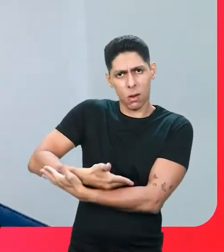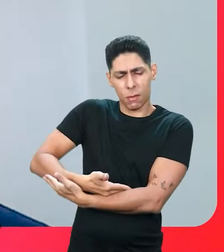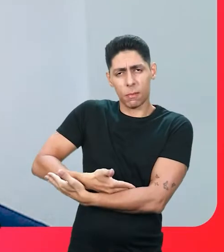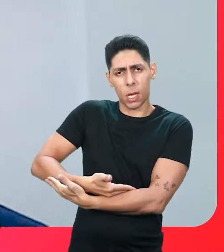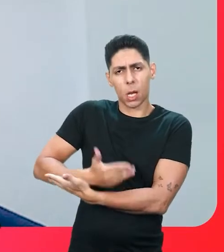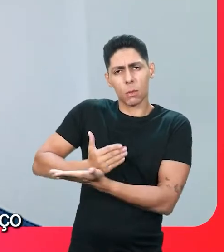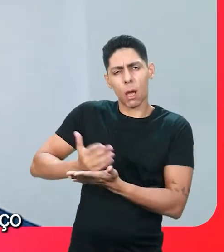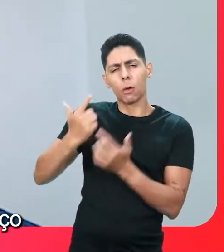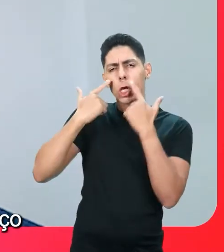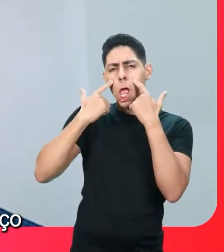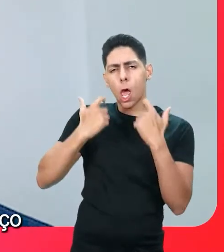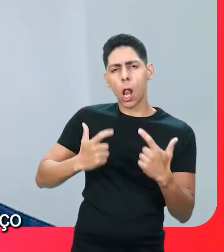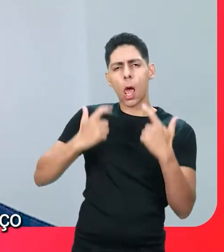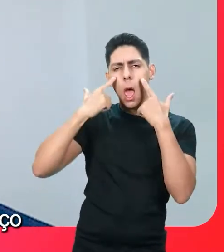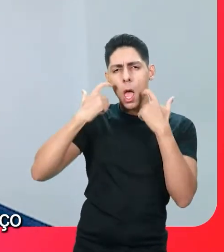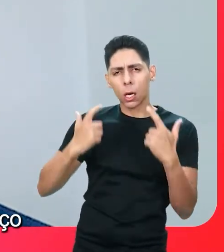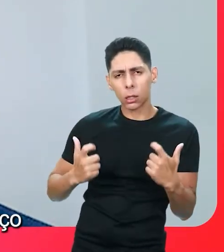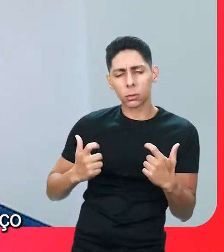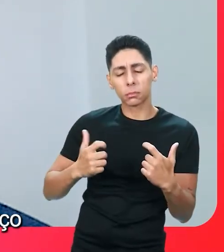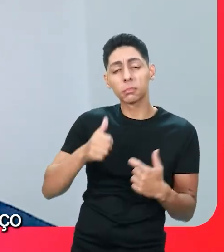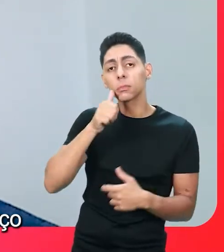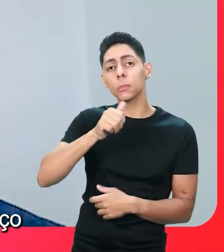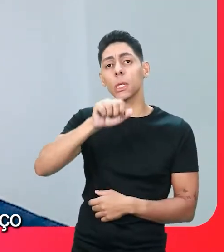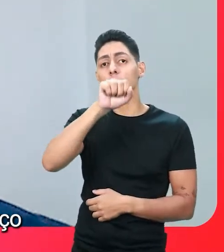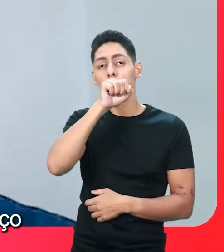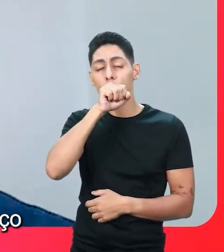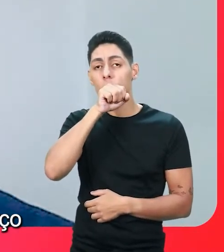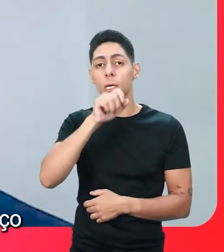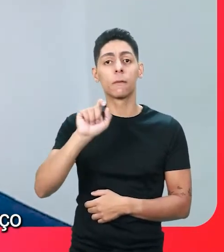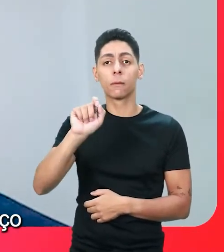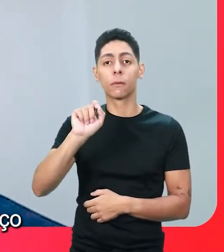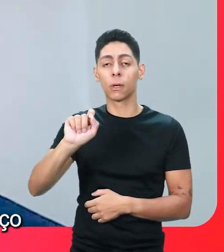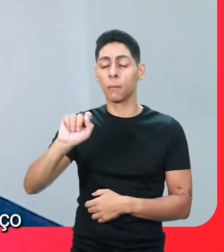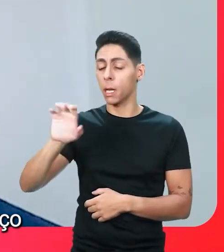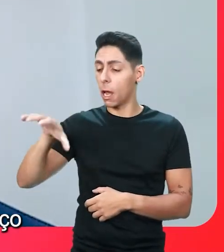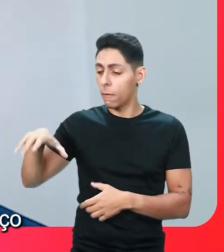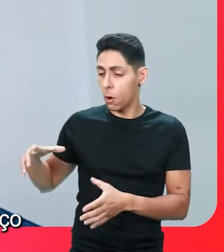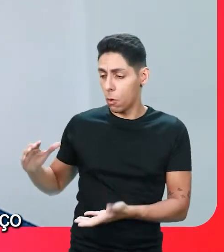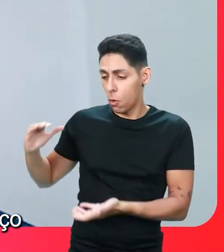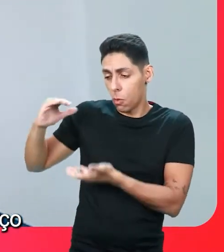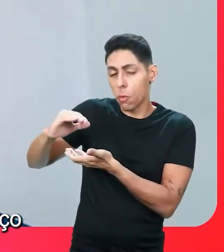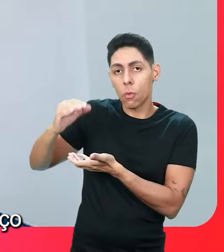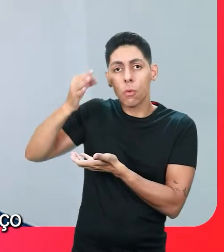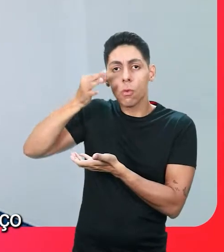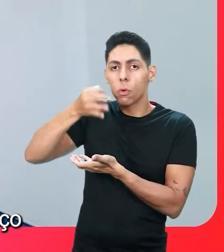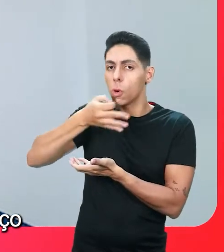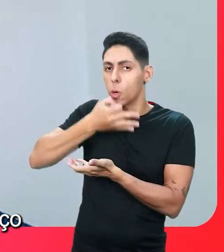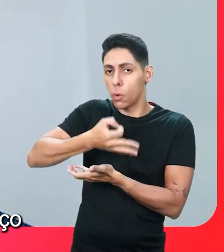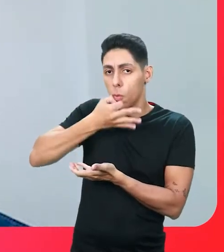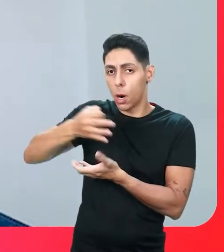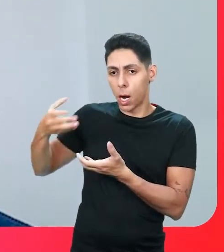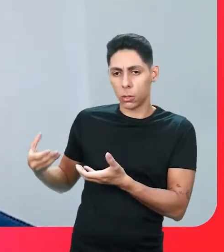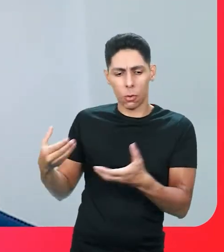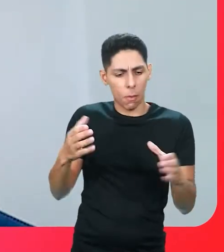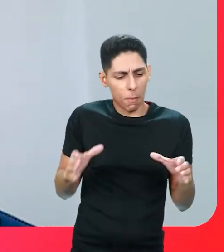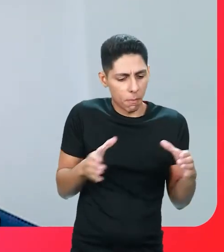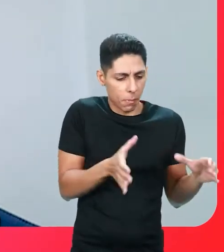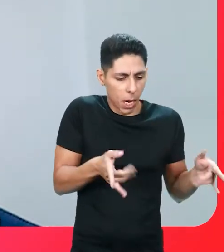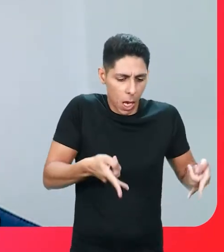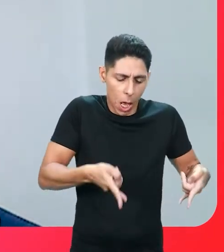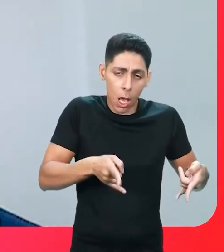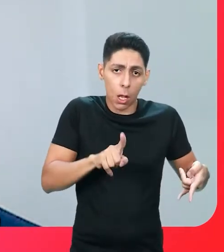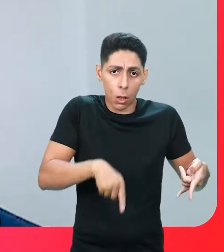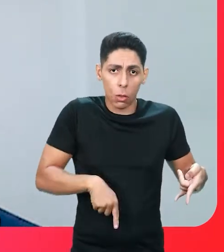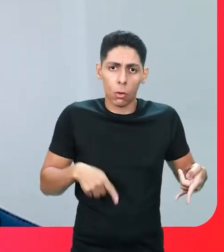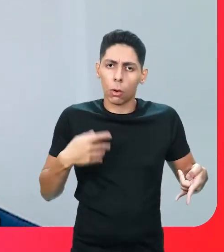começava a chorar, chorar, chorar e tal, minha mãe e ele amarravam um radinho de pilha na gradezinha do berço e